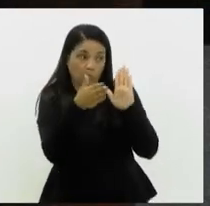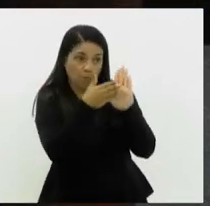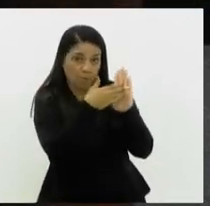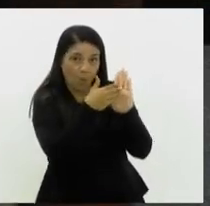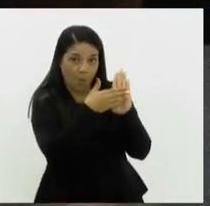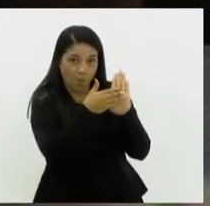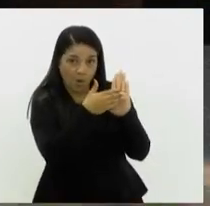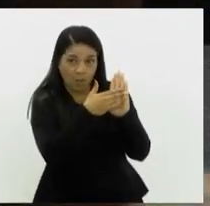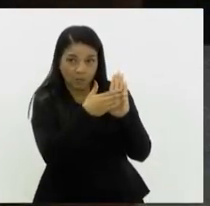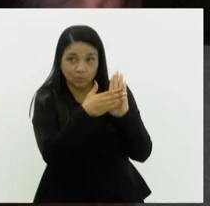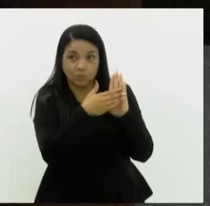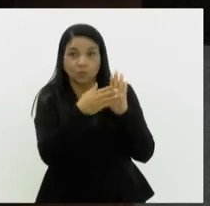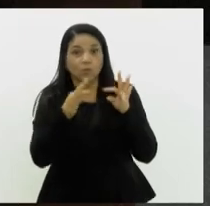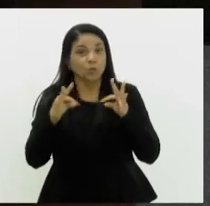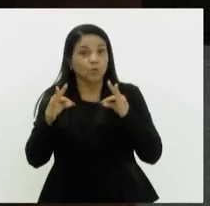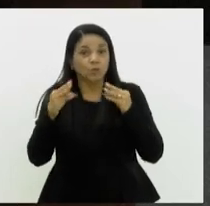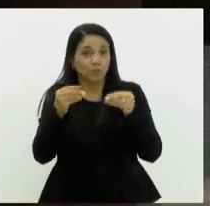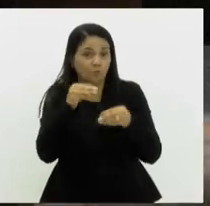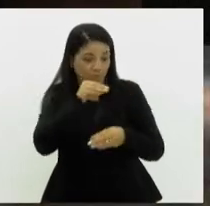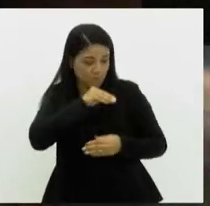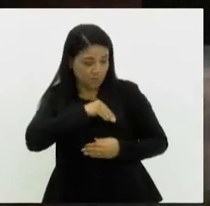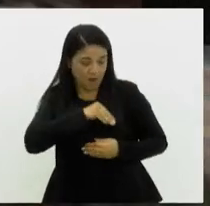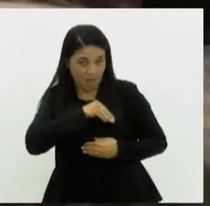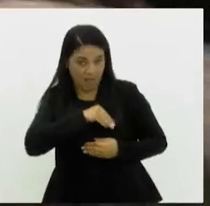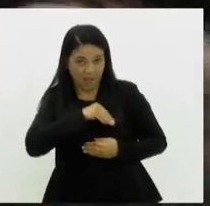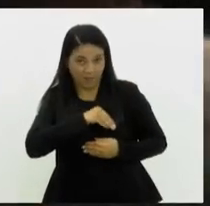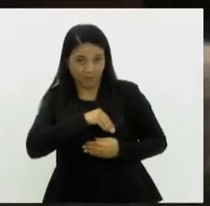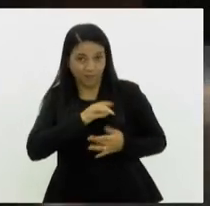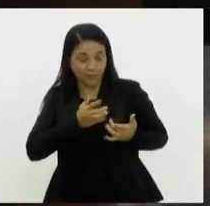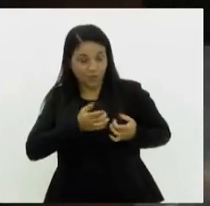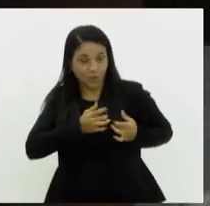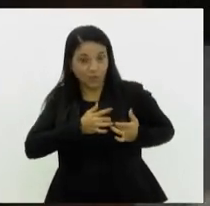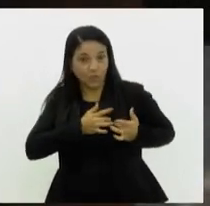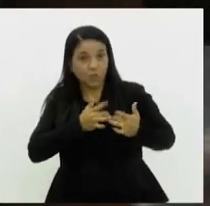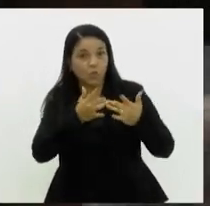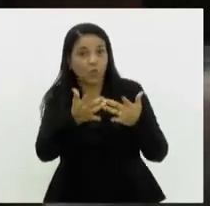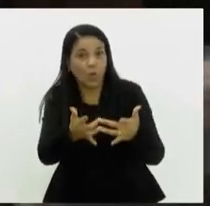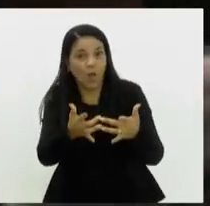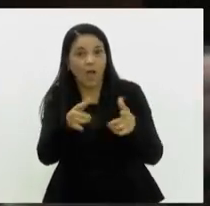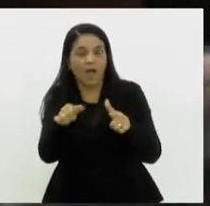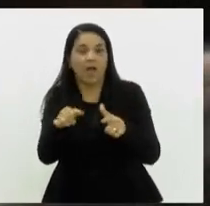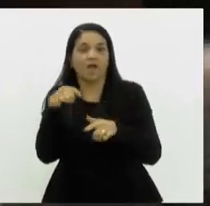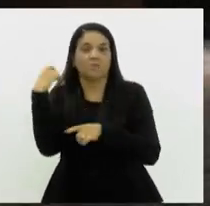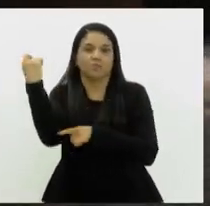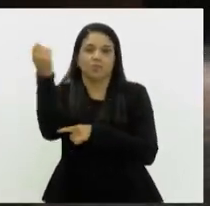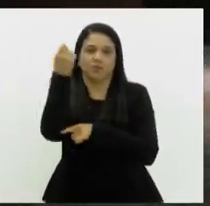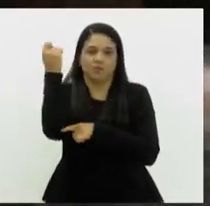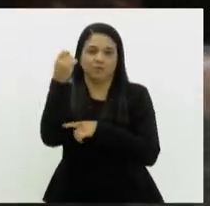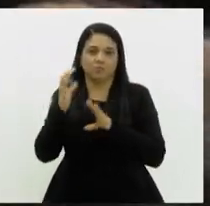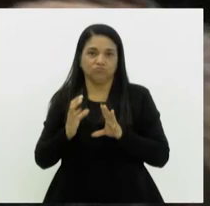todo mundo reivindicar o salário no final do mês e a gente mandar a doação lá para o Rio Grande do Sul.